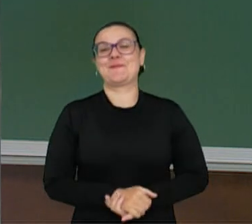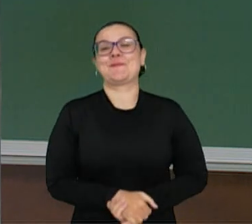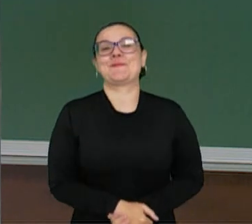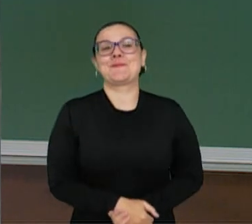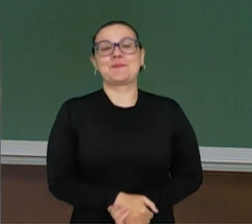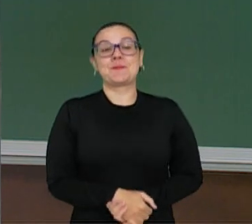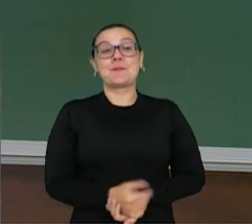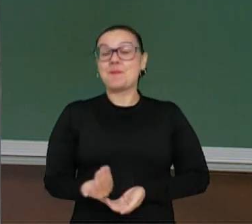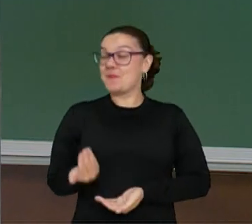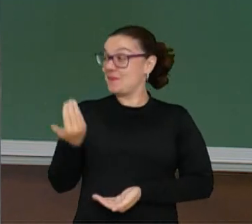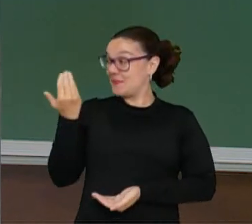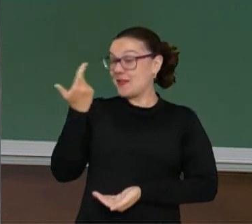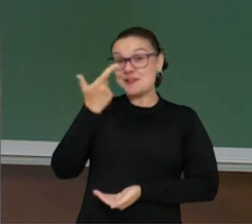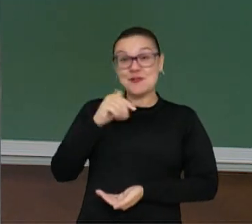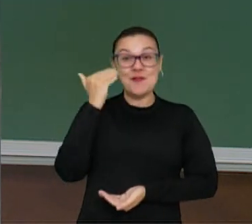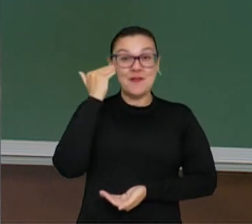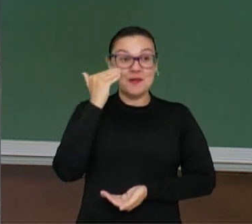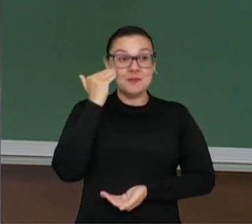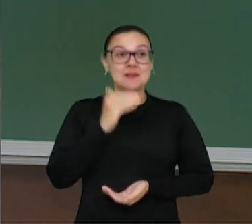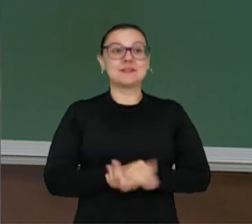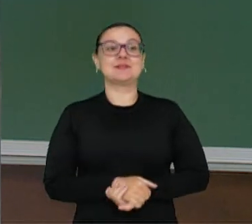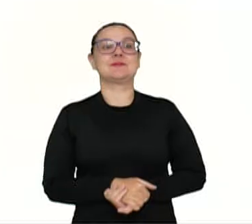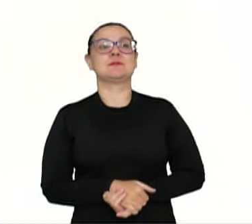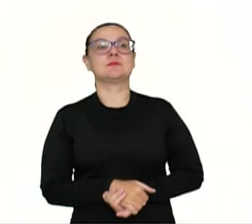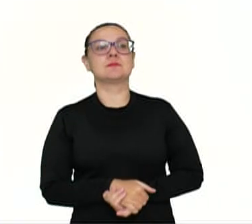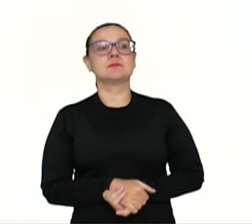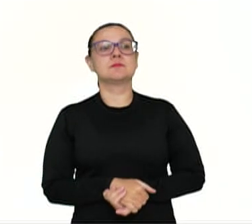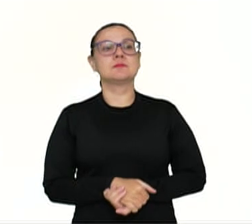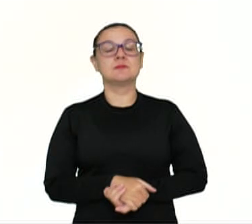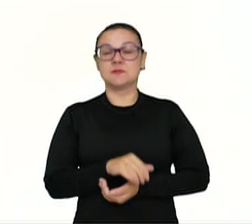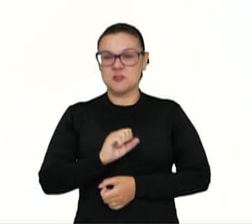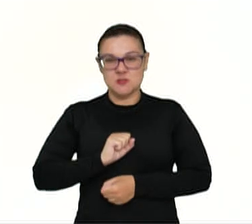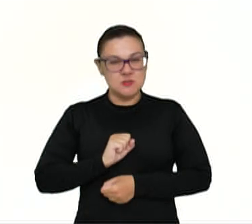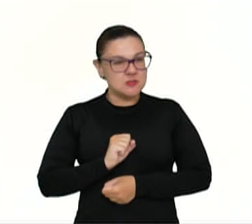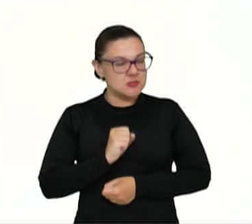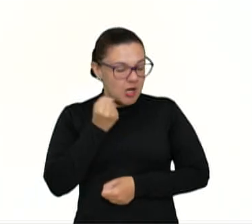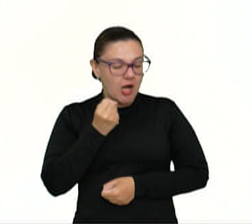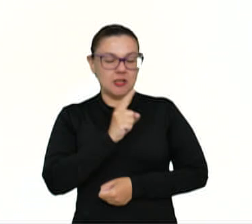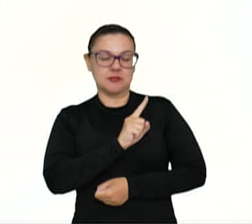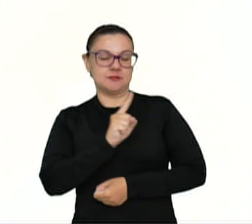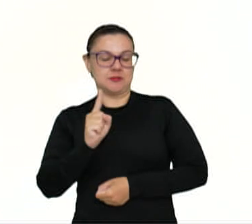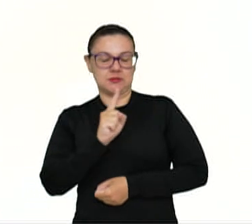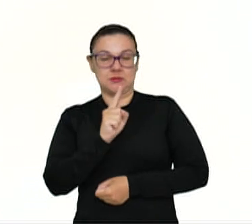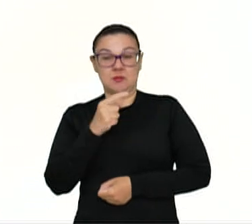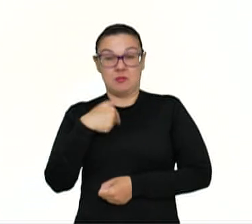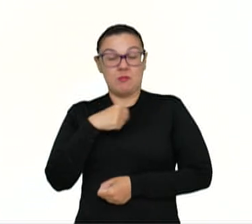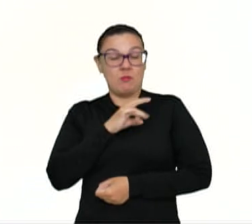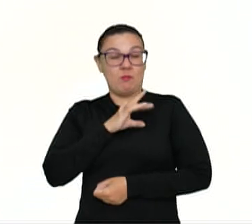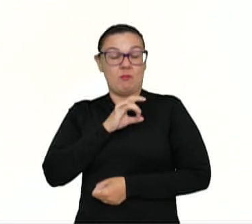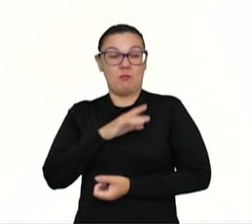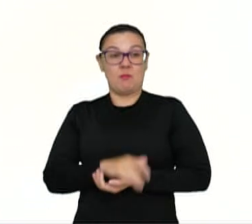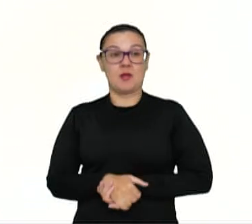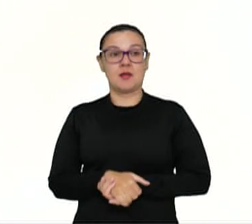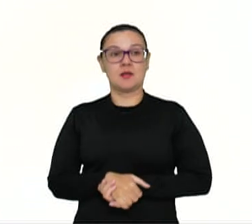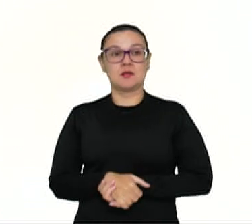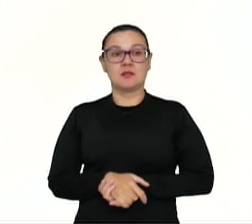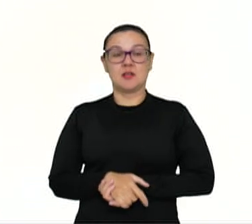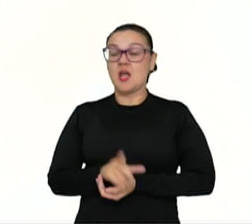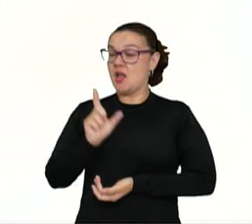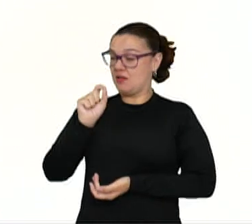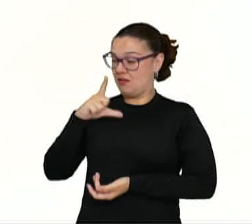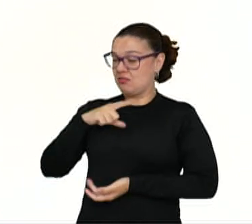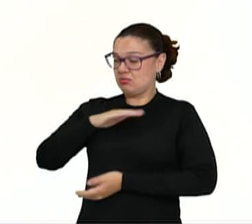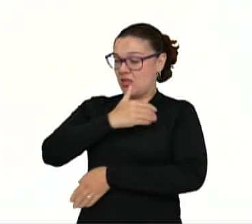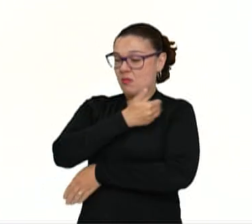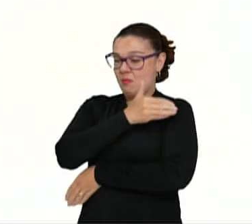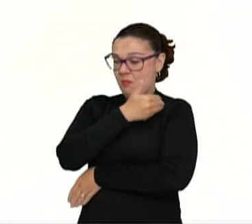bom? Lê essa tirinha aqui do Armandinho. Raiva não, fico com pena. Quem tem